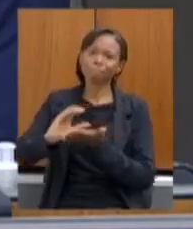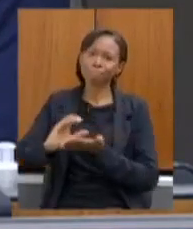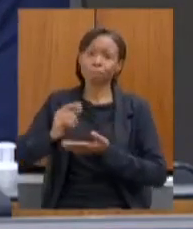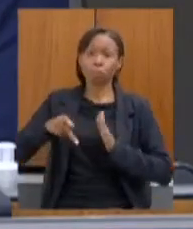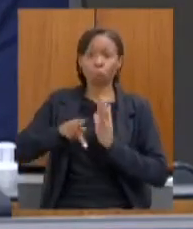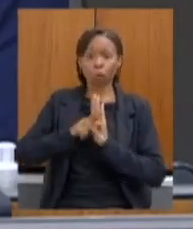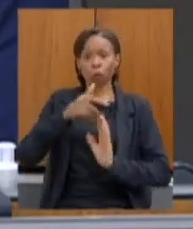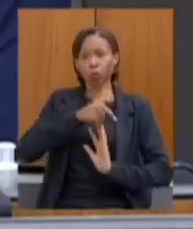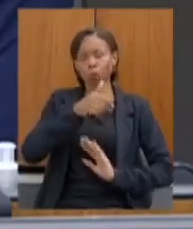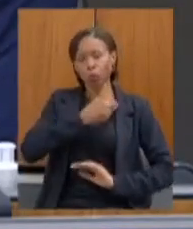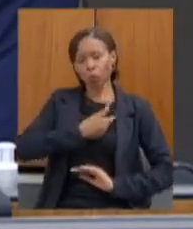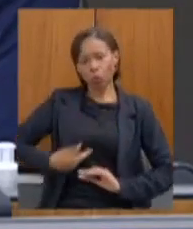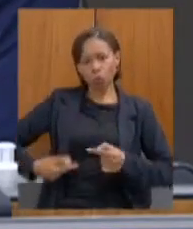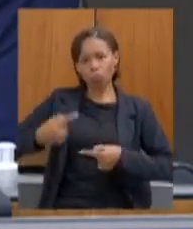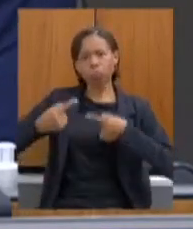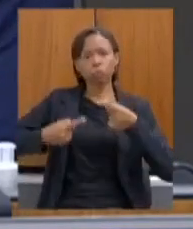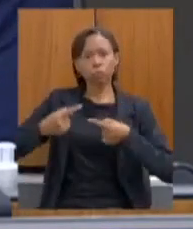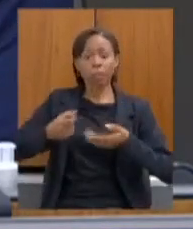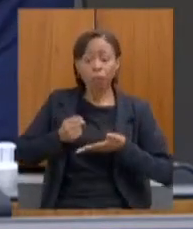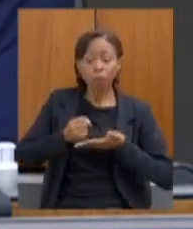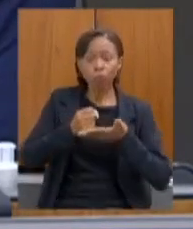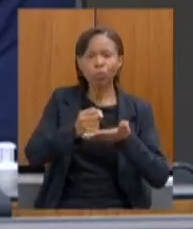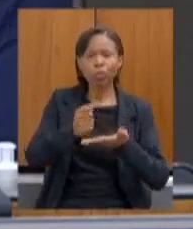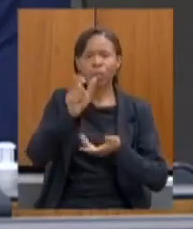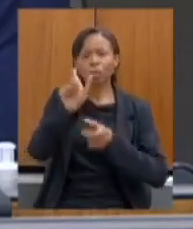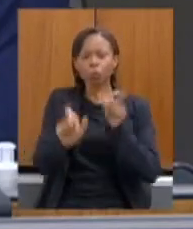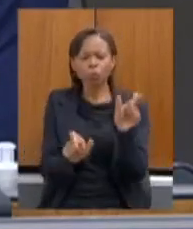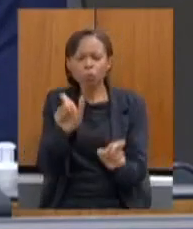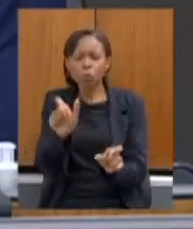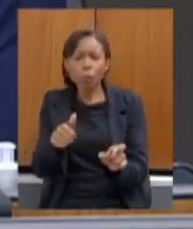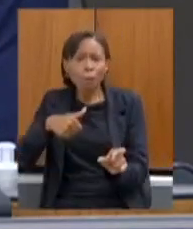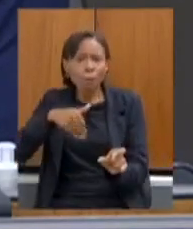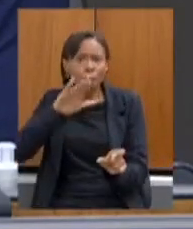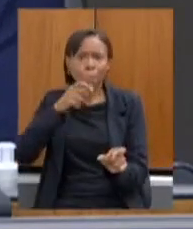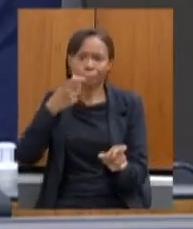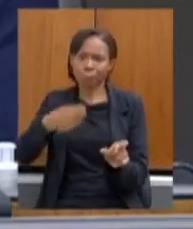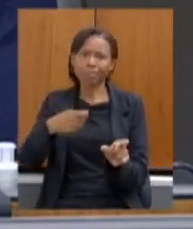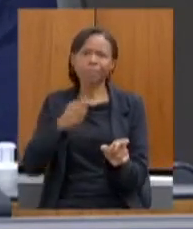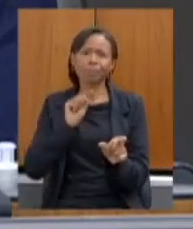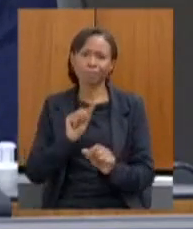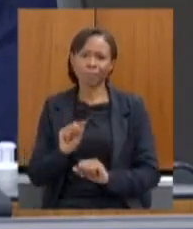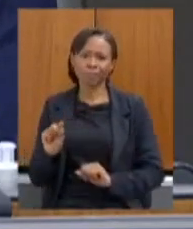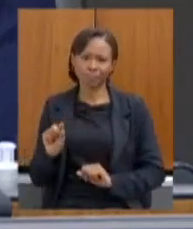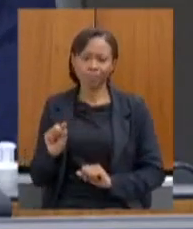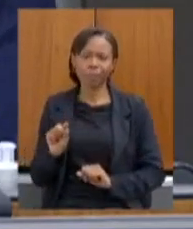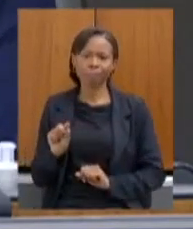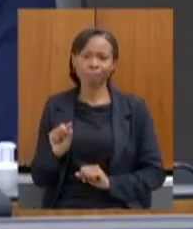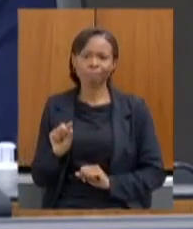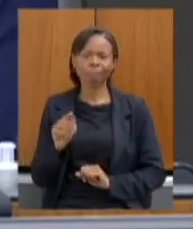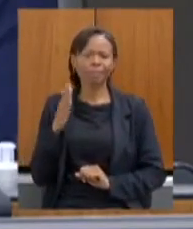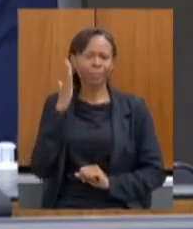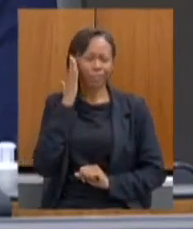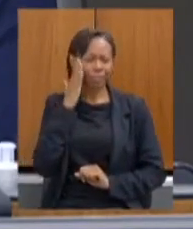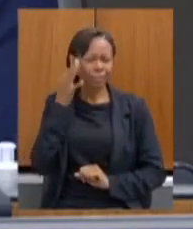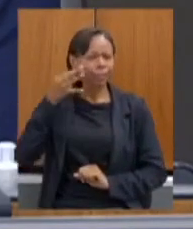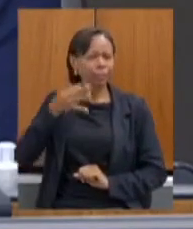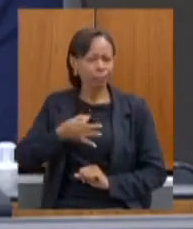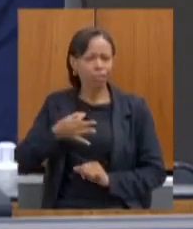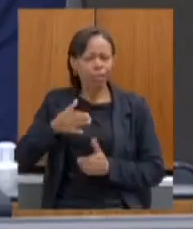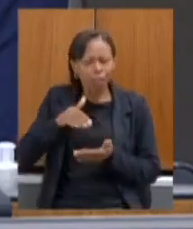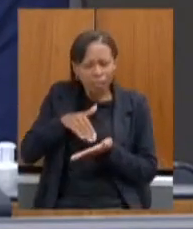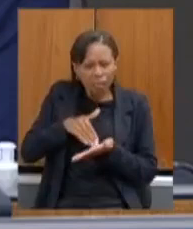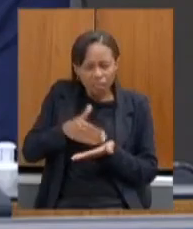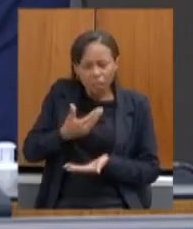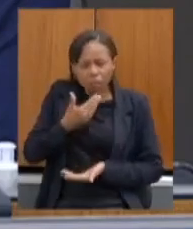públicas, estendendo a mão a quem mais precisa lá na ponta. Tenho certeza que, ao longo desse finzinho de ano, ainda que ainda